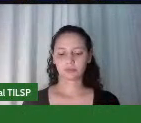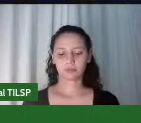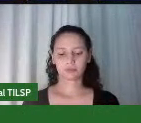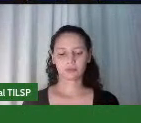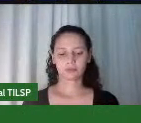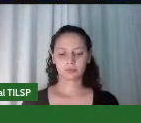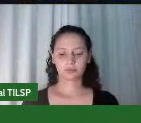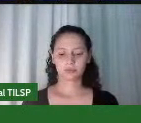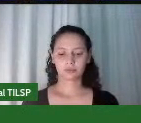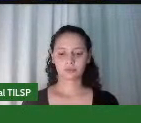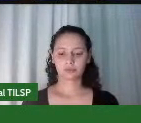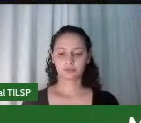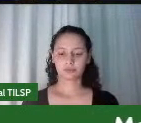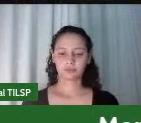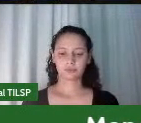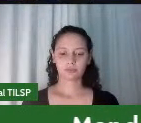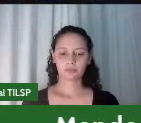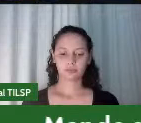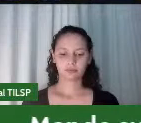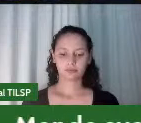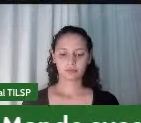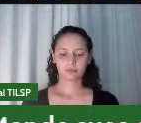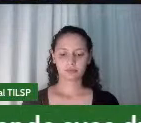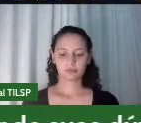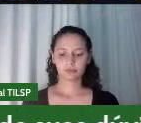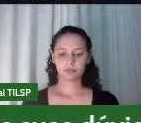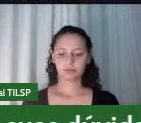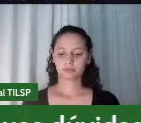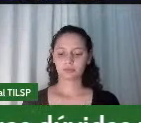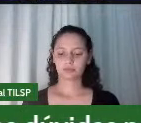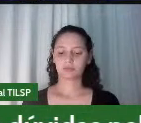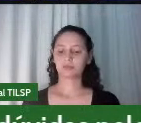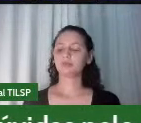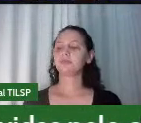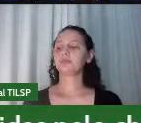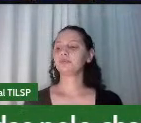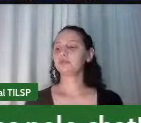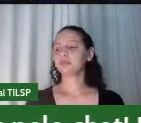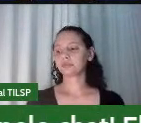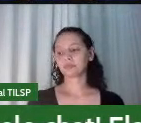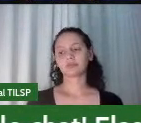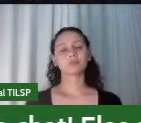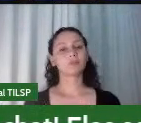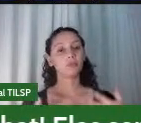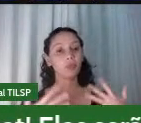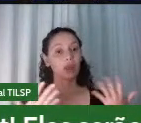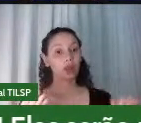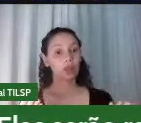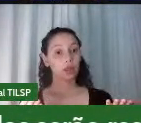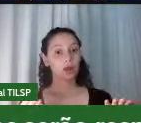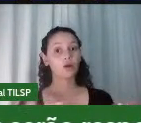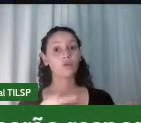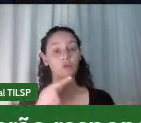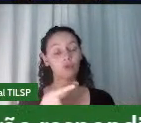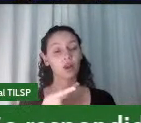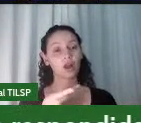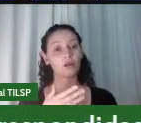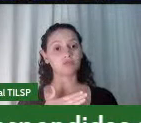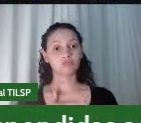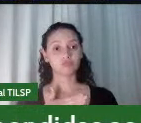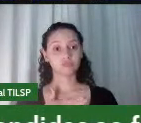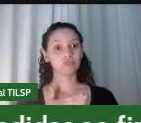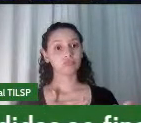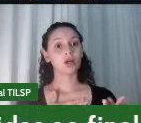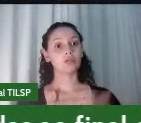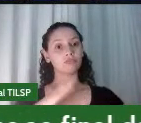Certo. Tudo certinho? Então, pessoal, vou falar um pouco sobre a minha atuação e